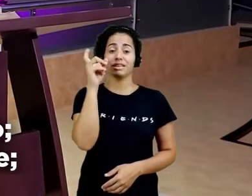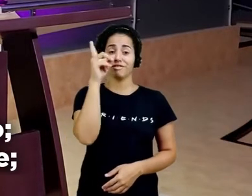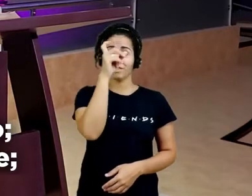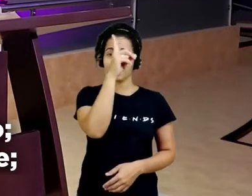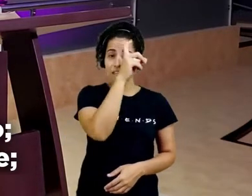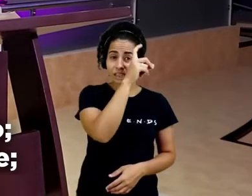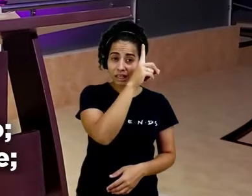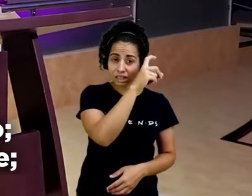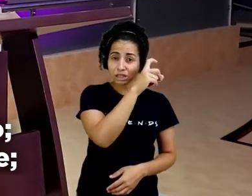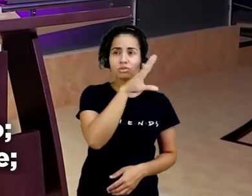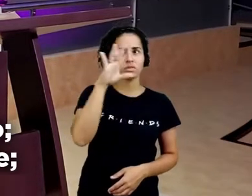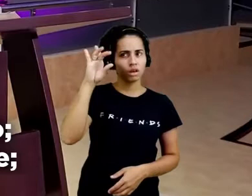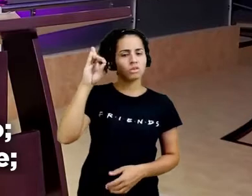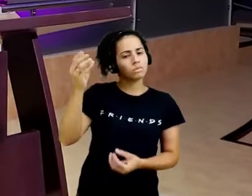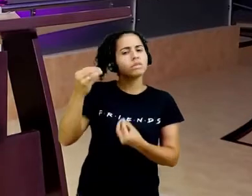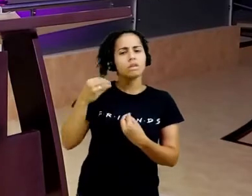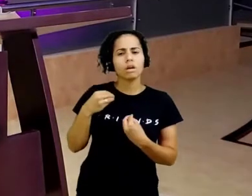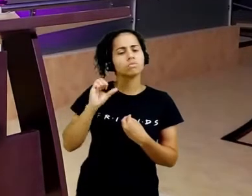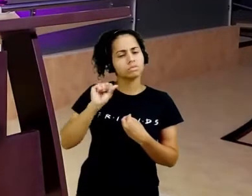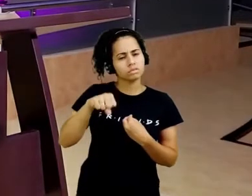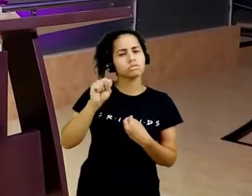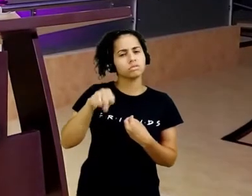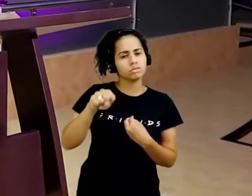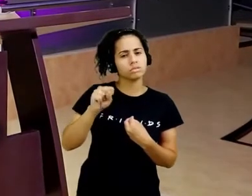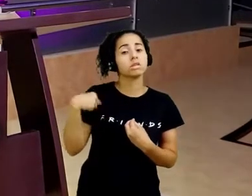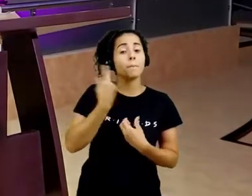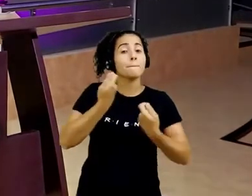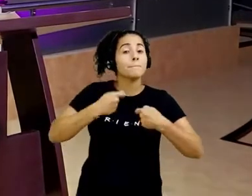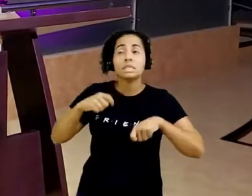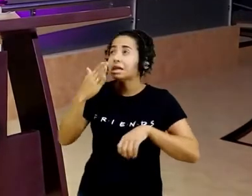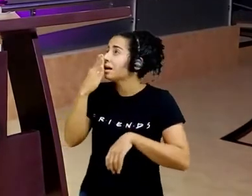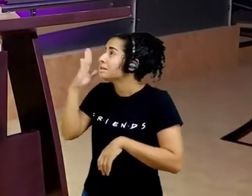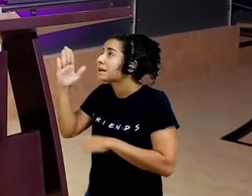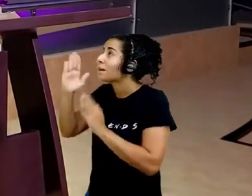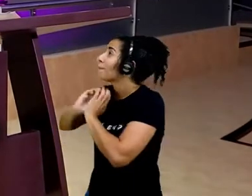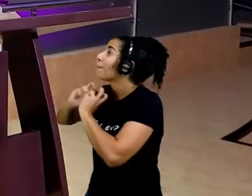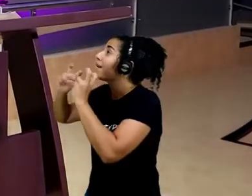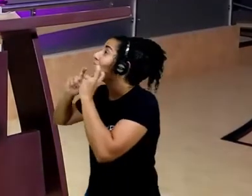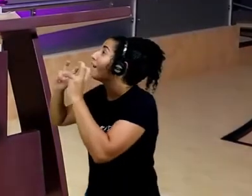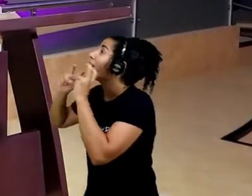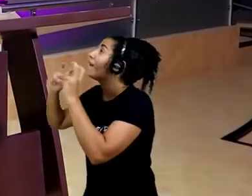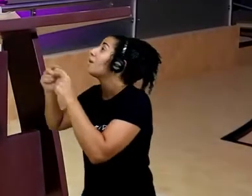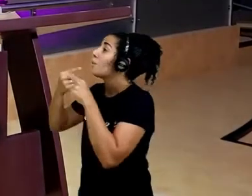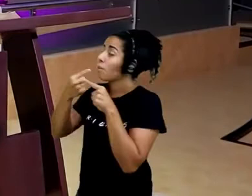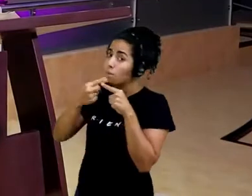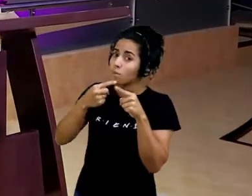pôs sobre ele. Põe a boca no pó, talvez ainda